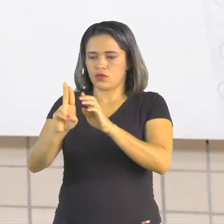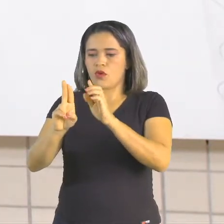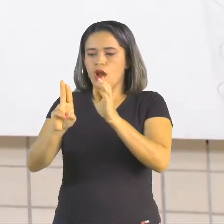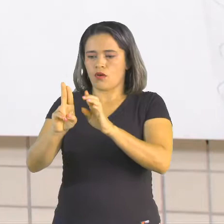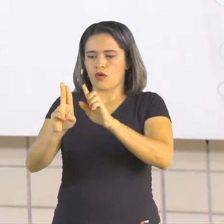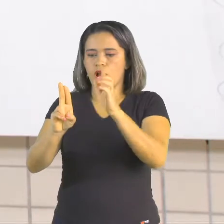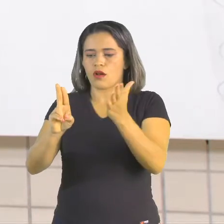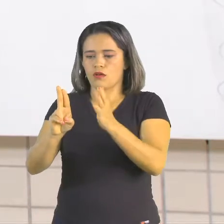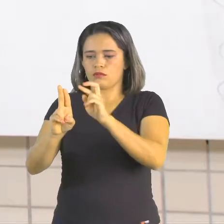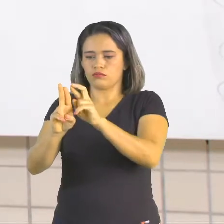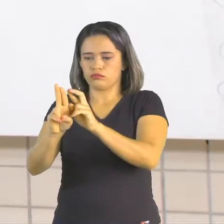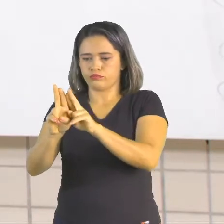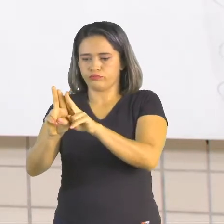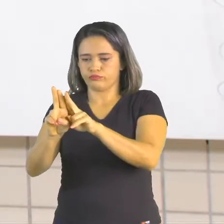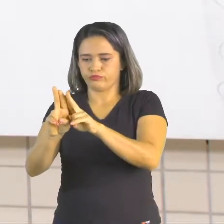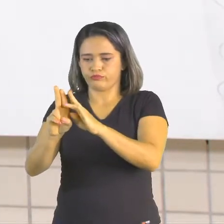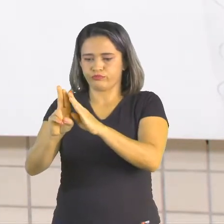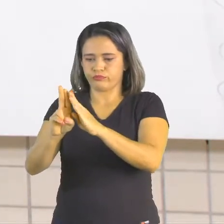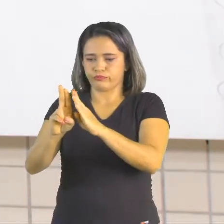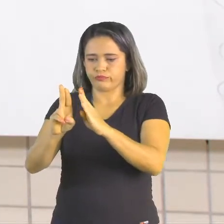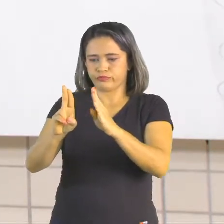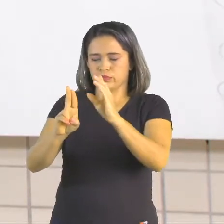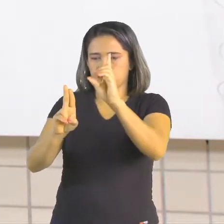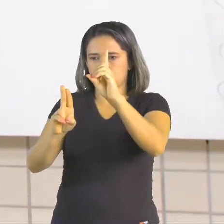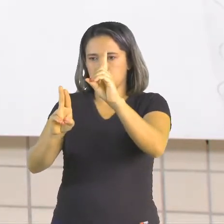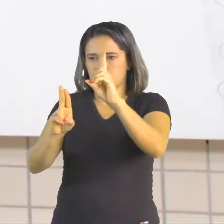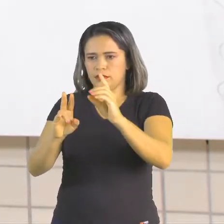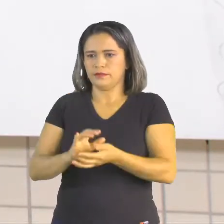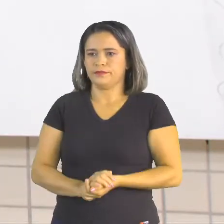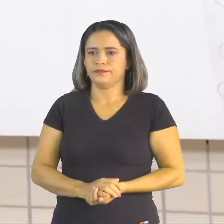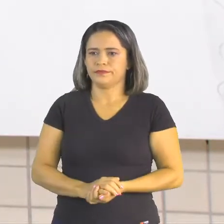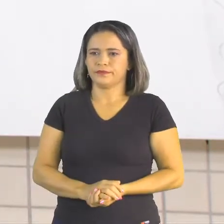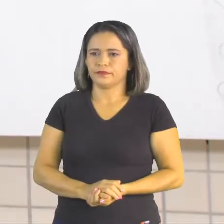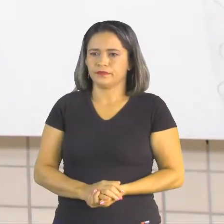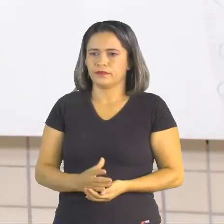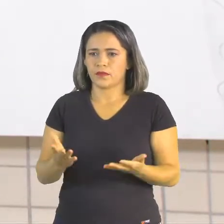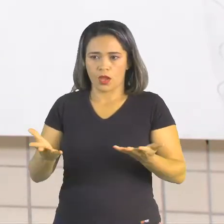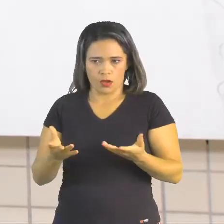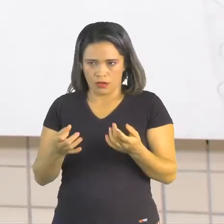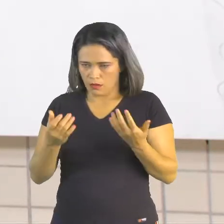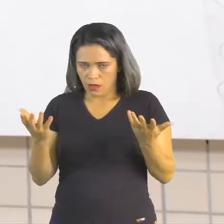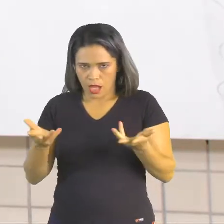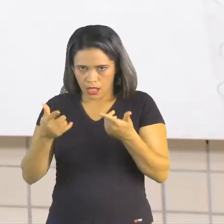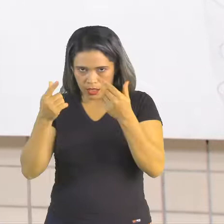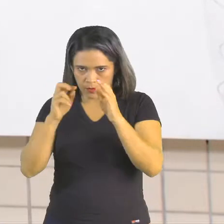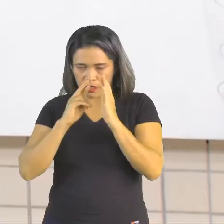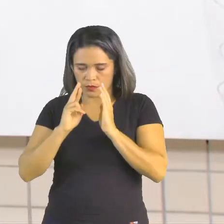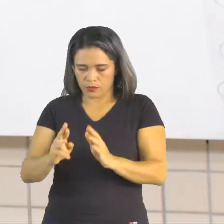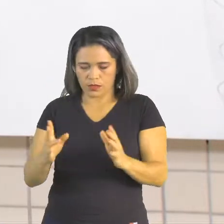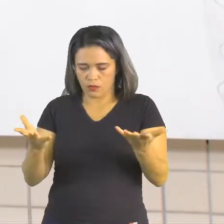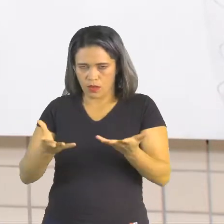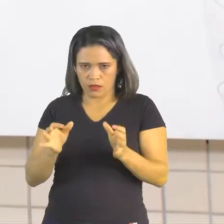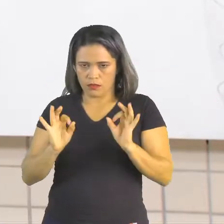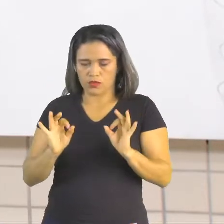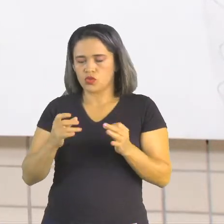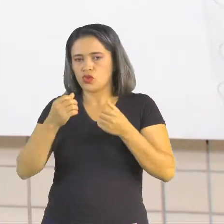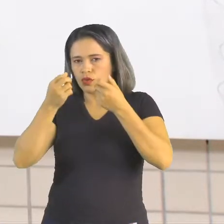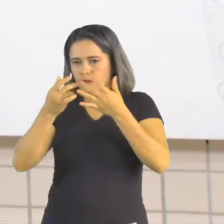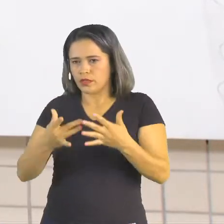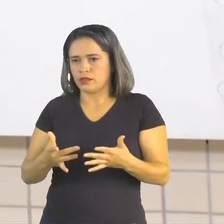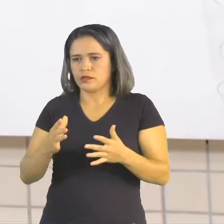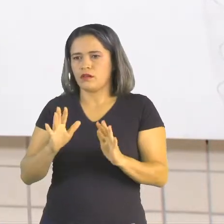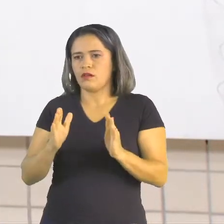assim sucessivamente. Aqui, esse aqui nosso não é esse caso. A gente, nossa operação aqui ele vai estar